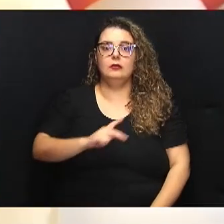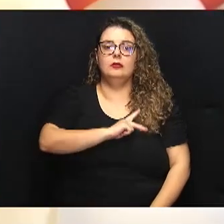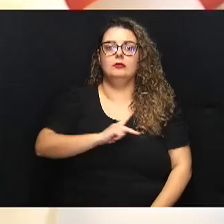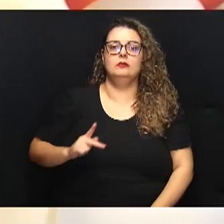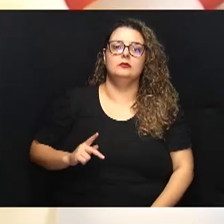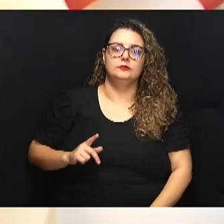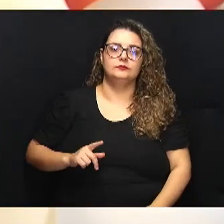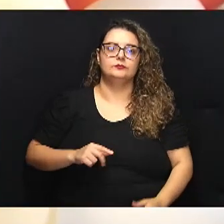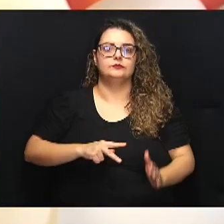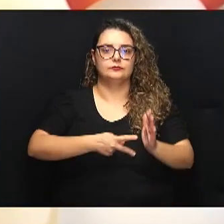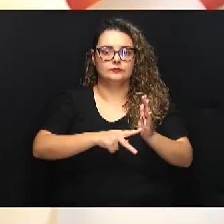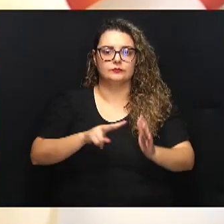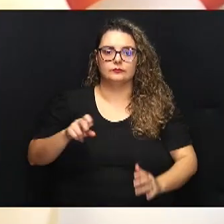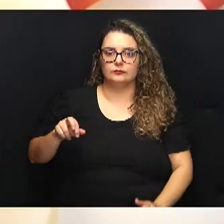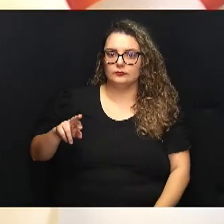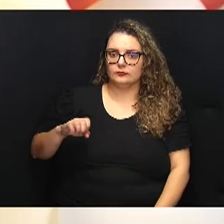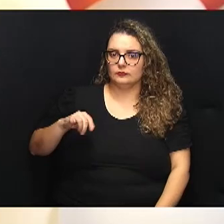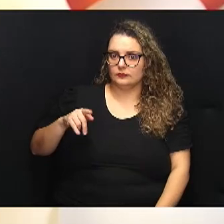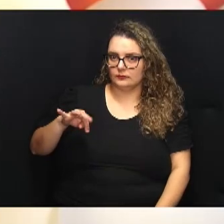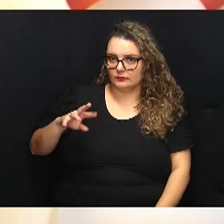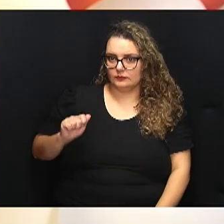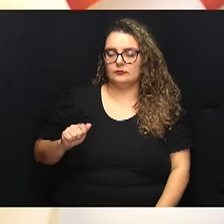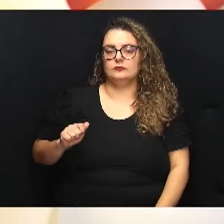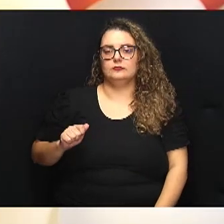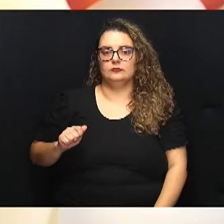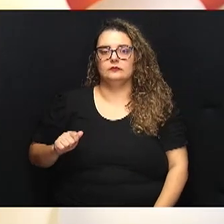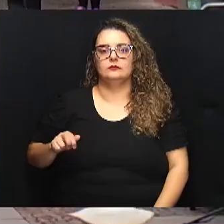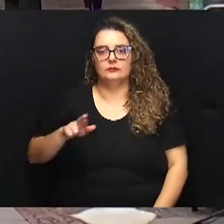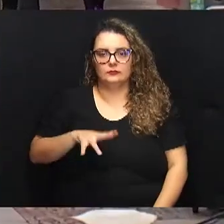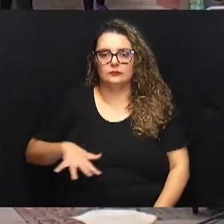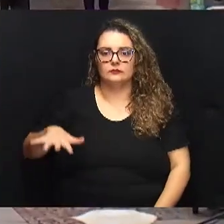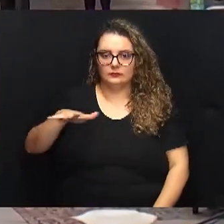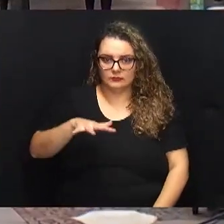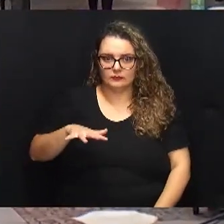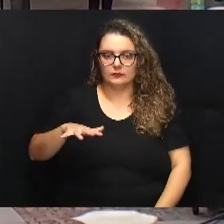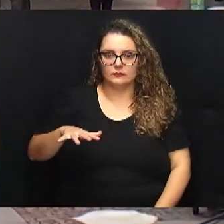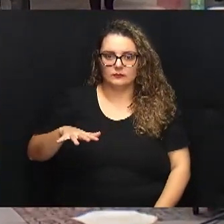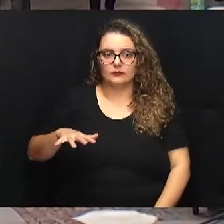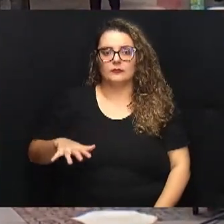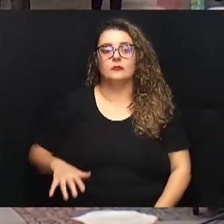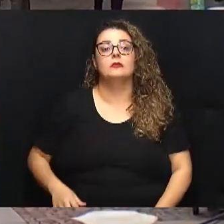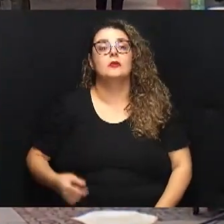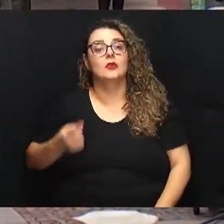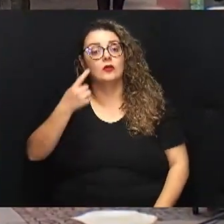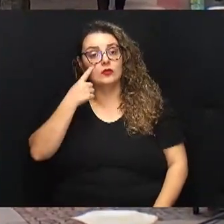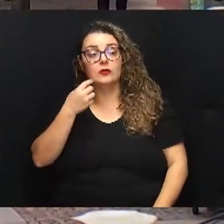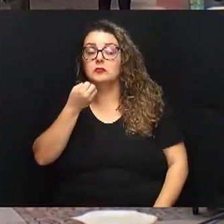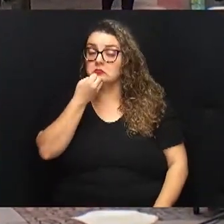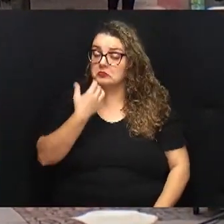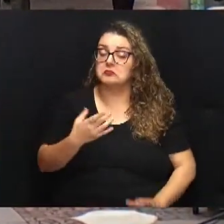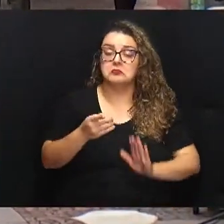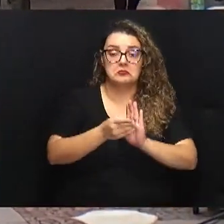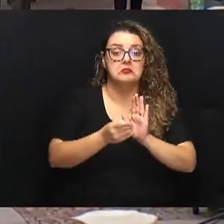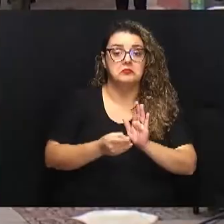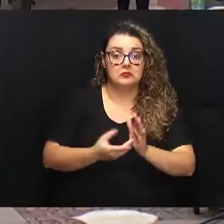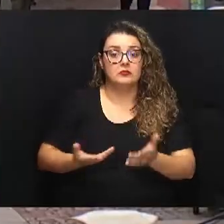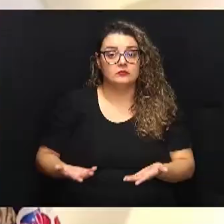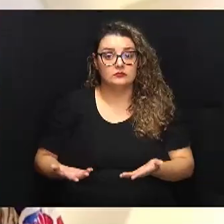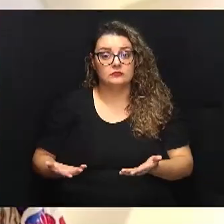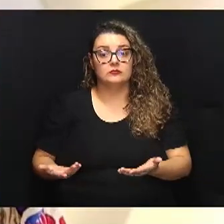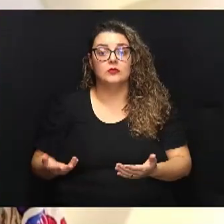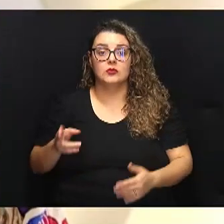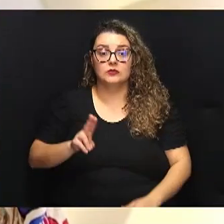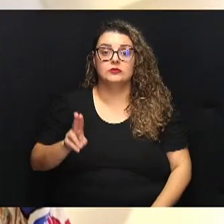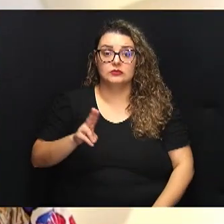Comércio Varejista de Campinas e Região, Sanai Murayama Saito, vê com bons olhos o novo decreto implementado no